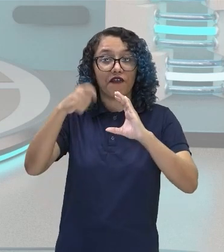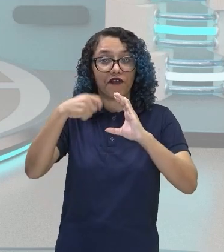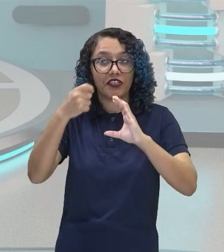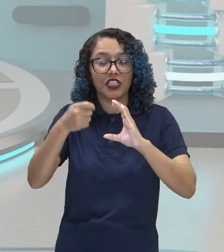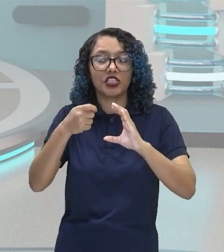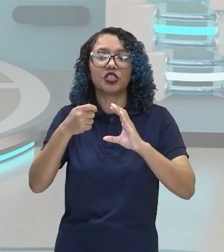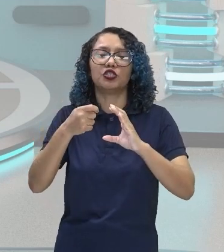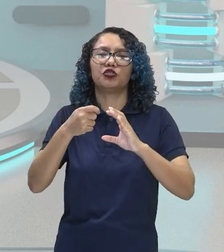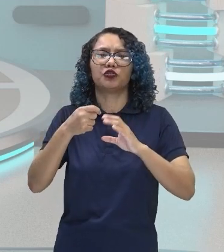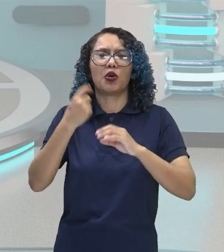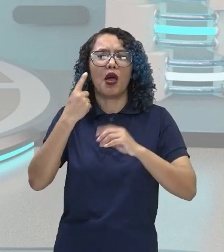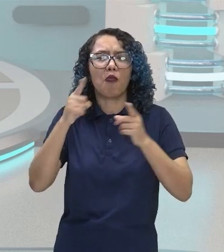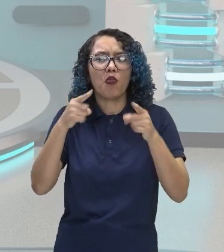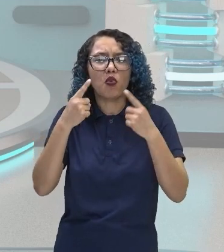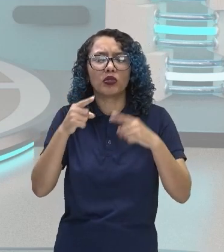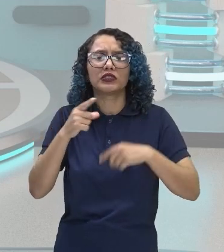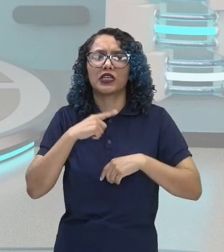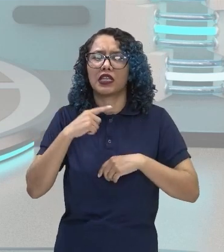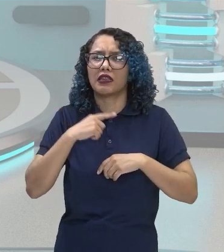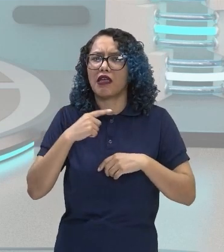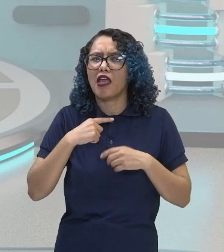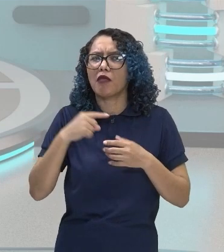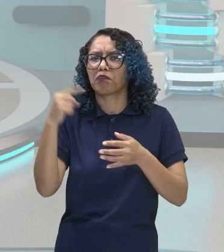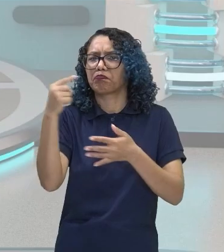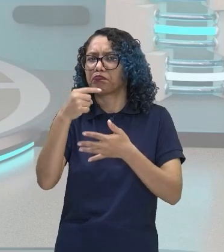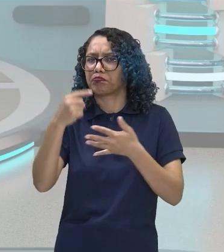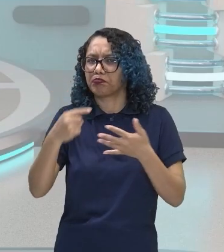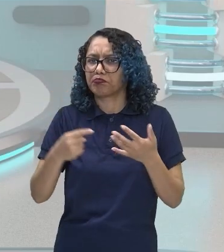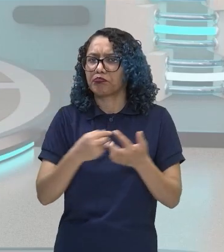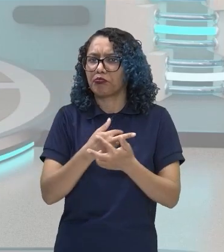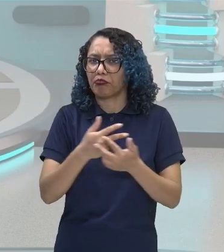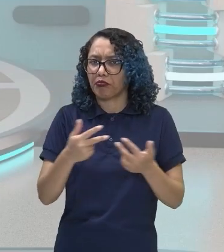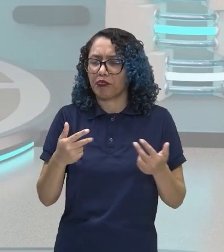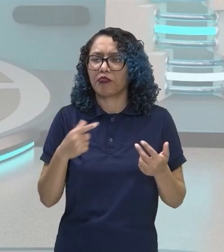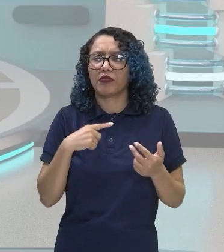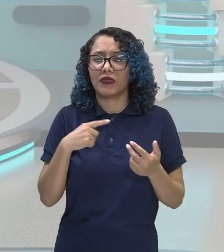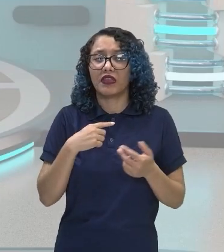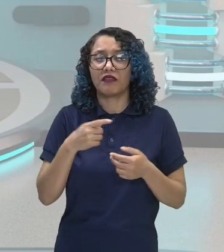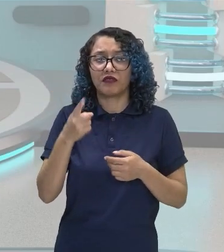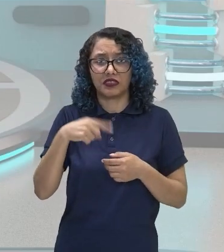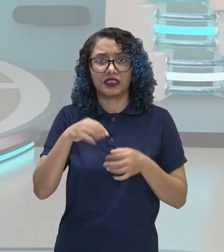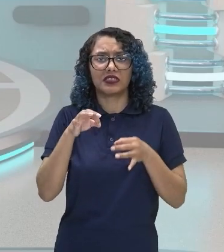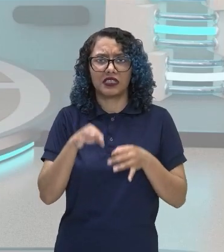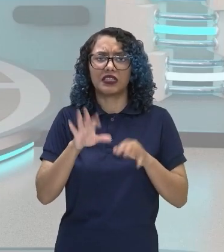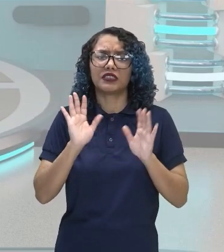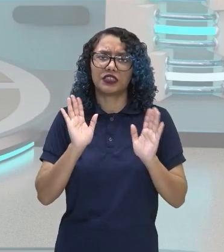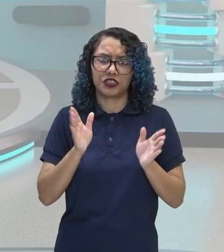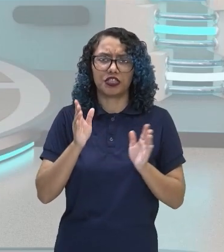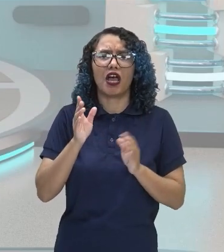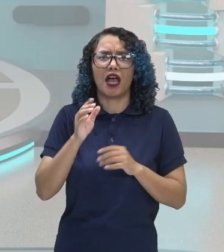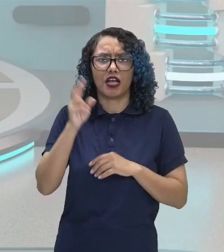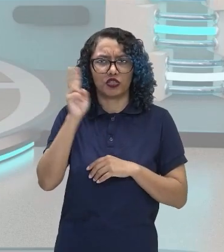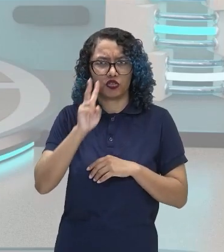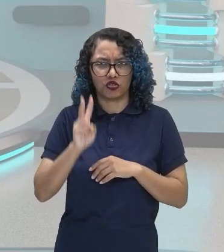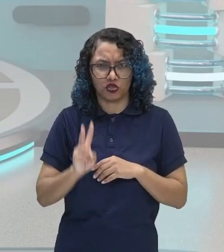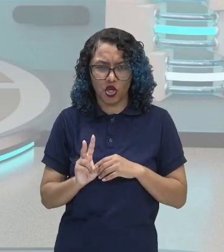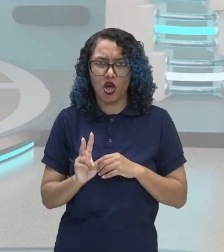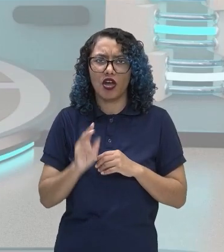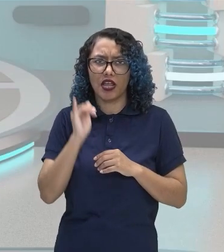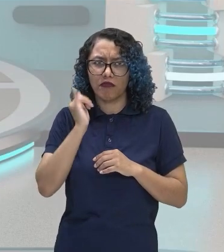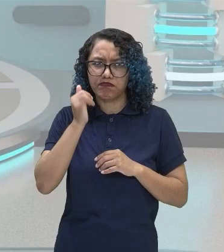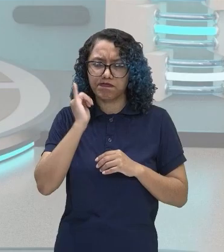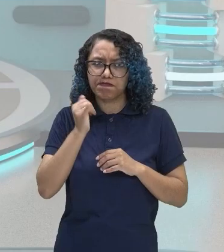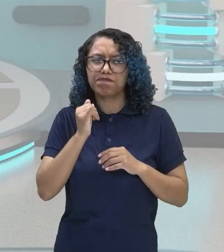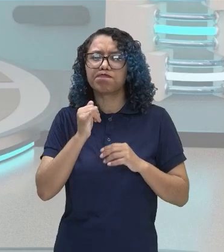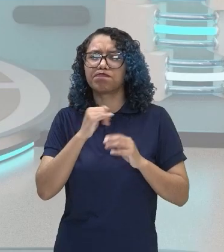sonora e assim por diante. Vocês certamente já assistiram a uma narrativa audiovisual, ok? E